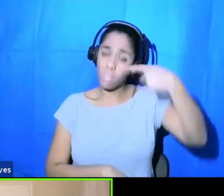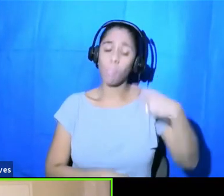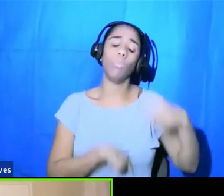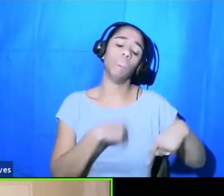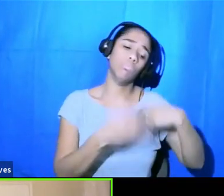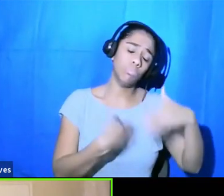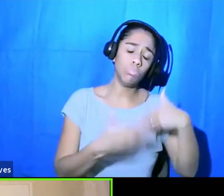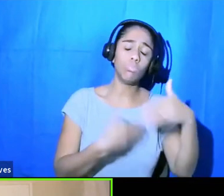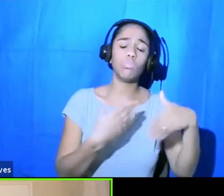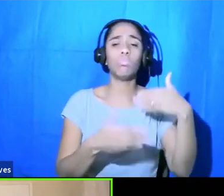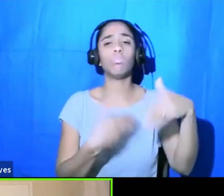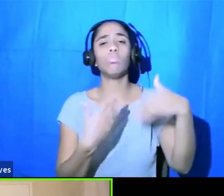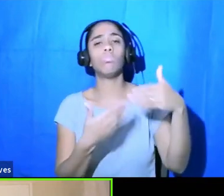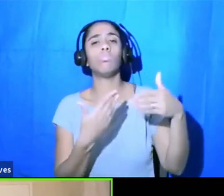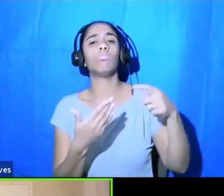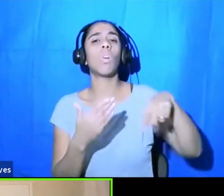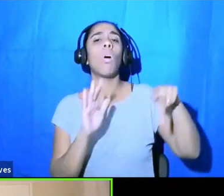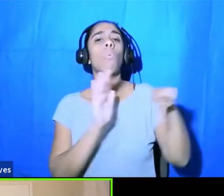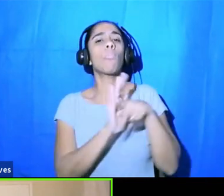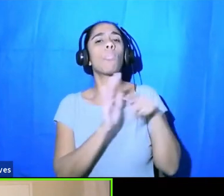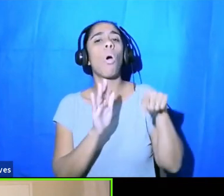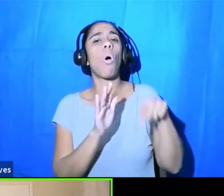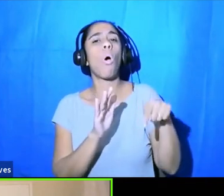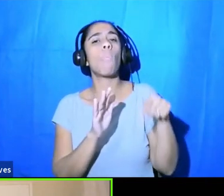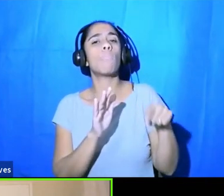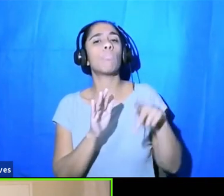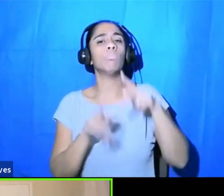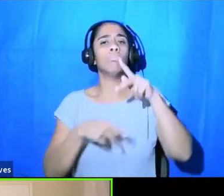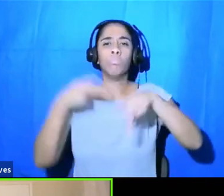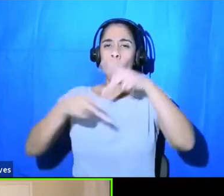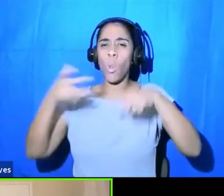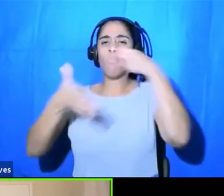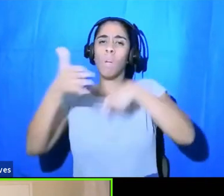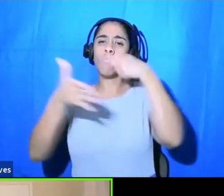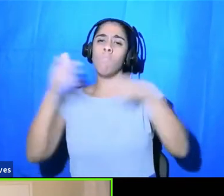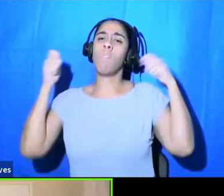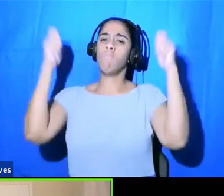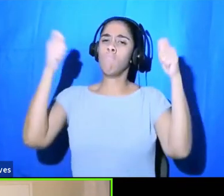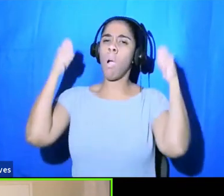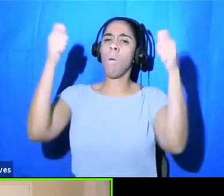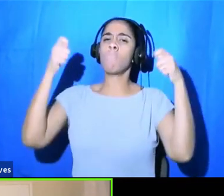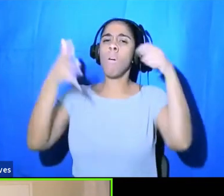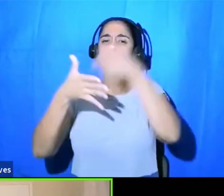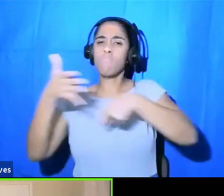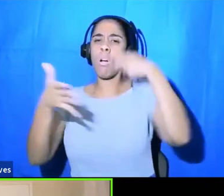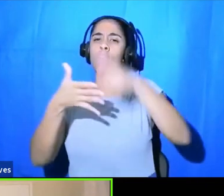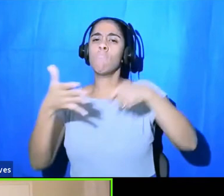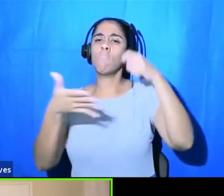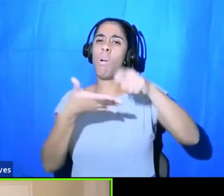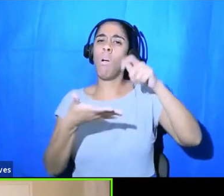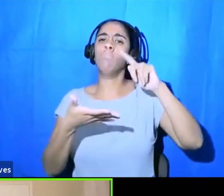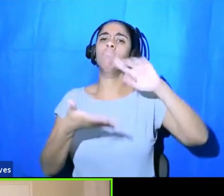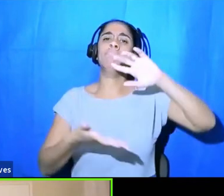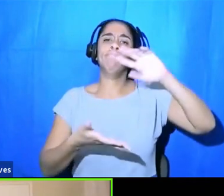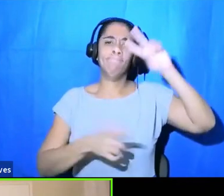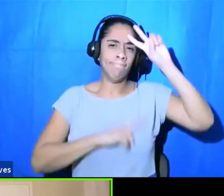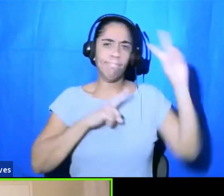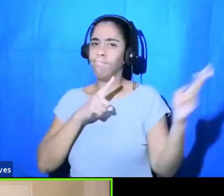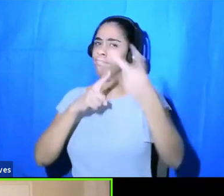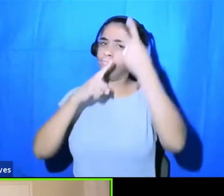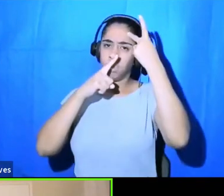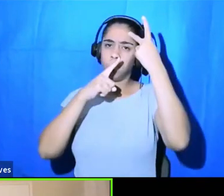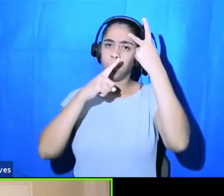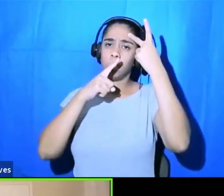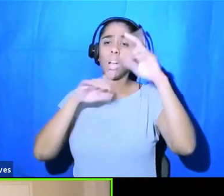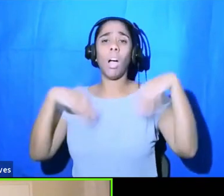popular que lhe deu lugar ao processo constituinte, de fato, a força social impôs algumas condições